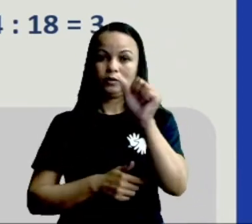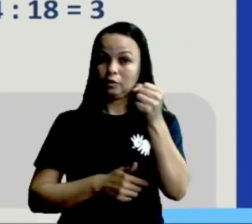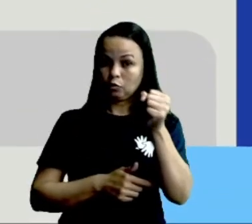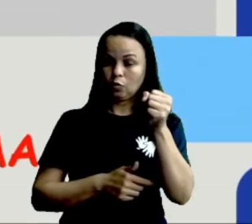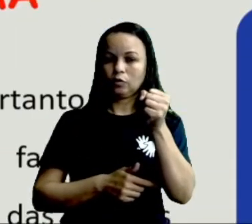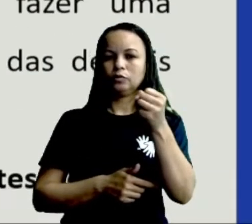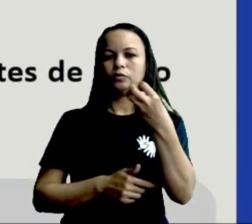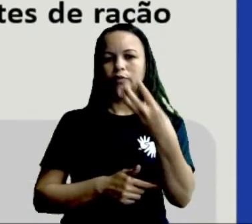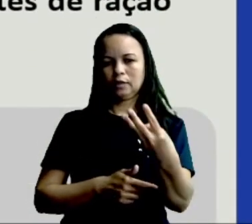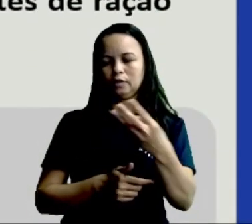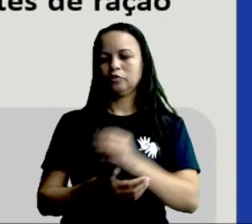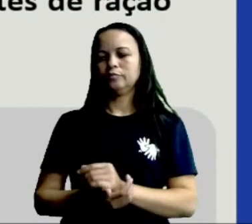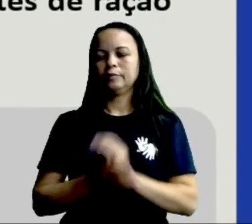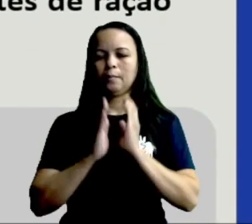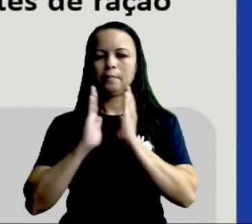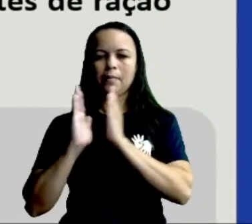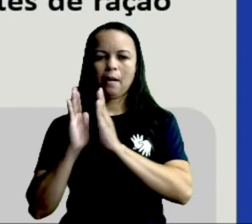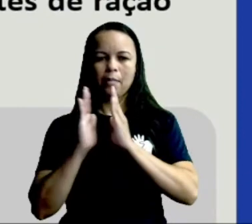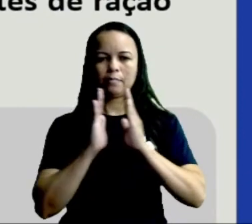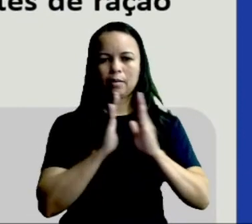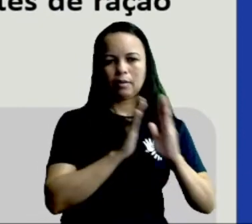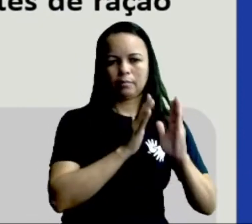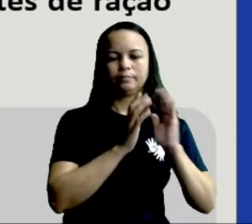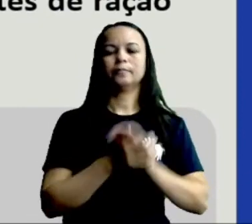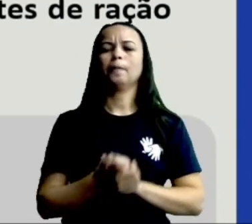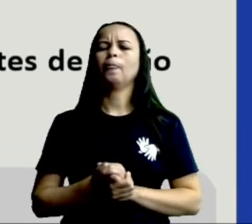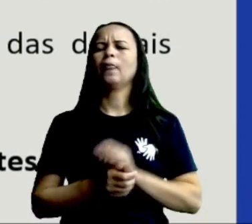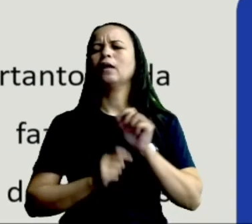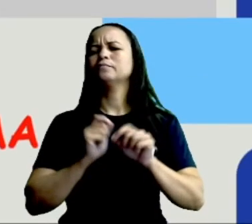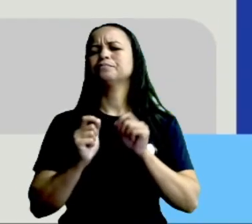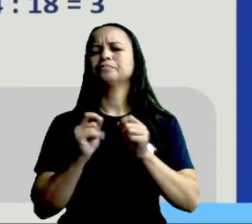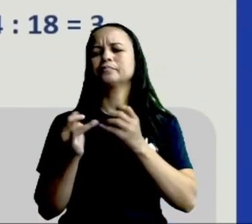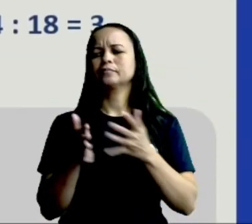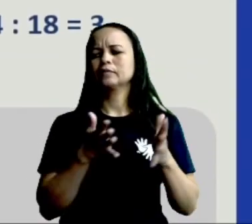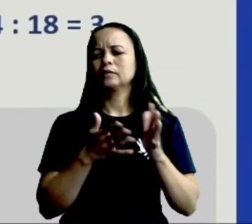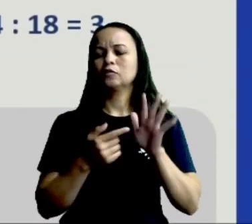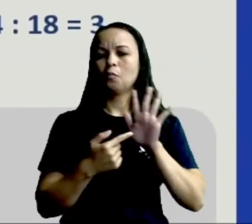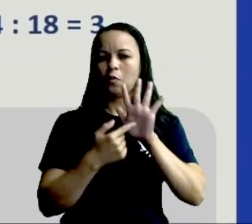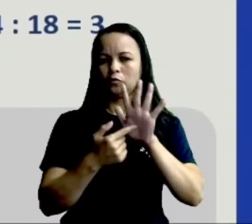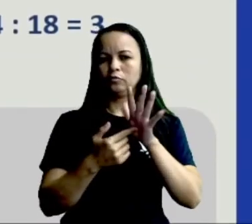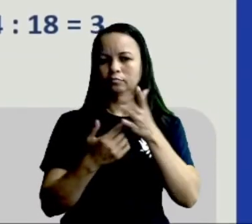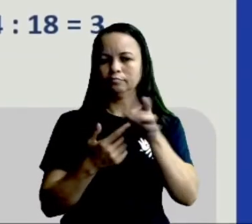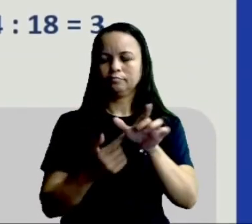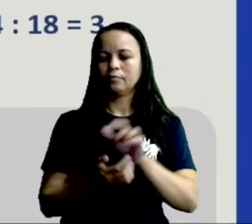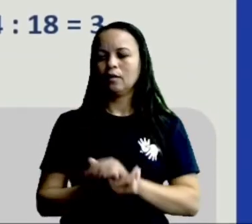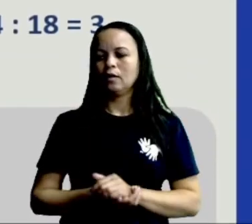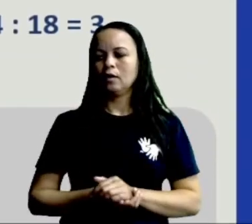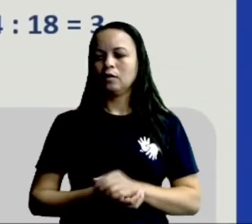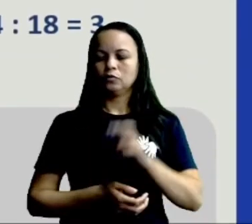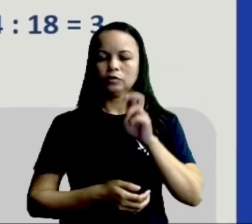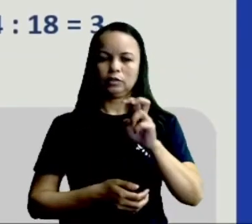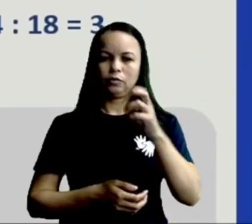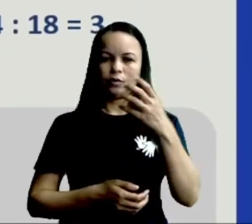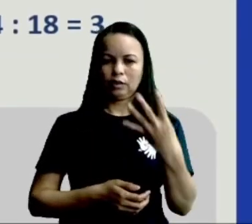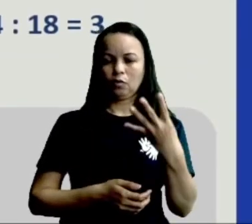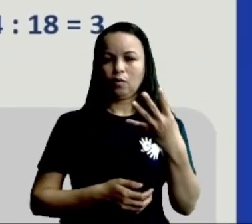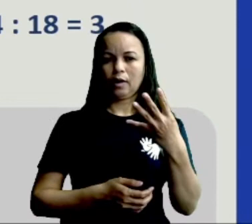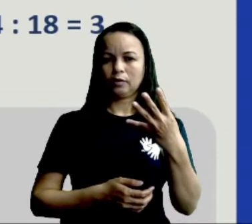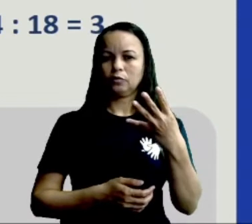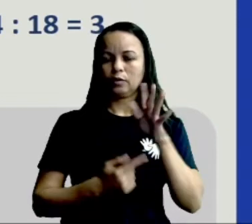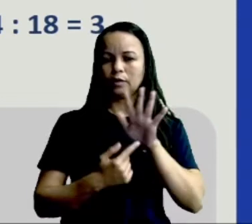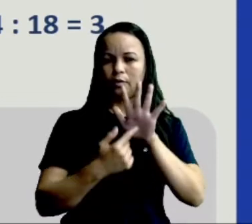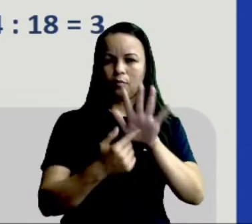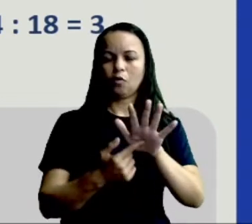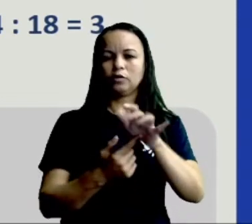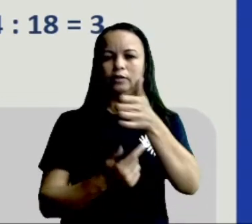E assim sucessivamente, tá? O que é que a gente pode fazer? Deixa eu só retomar um pouquinho. No 54 que apareceu o